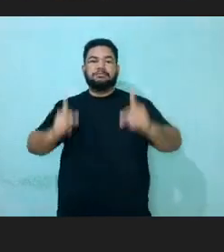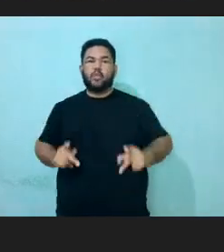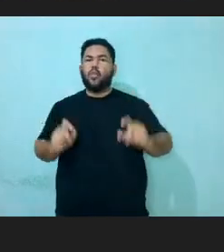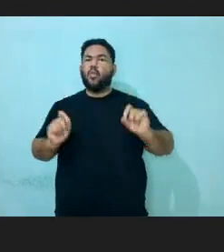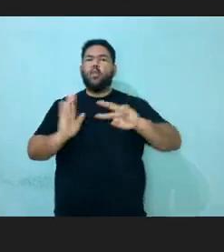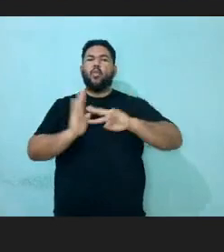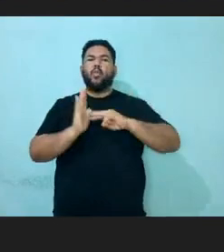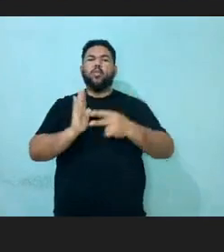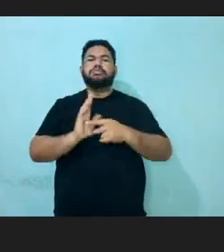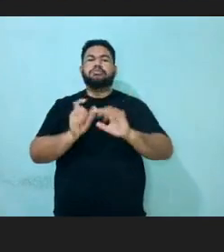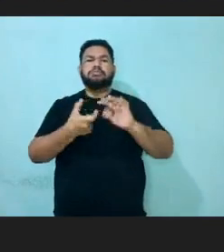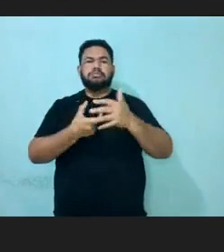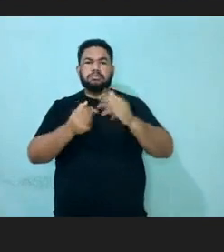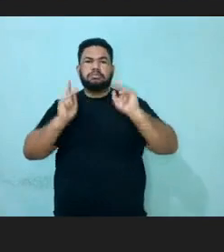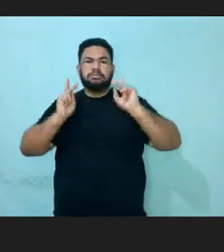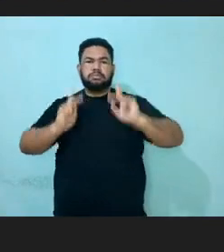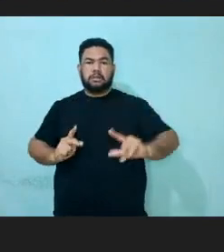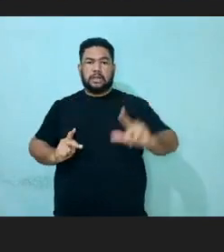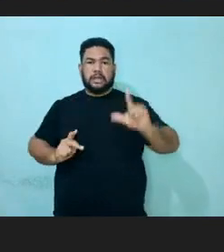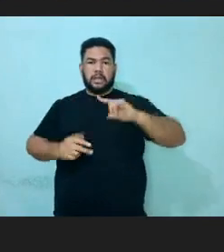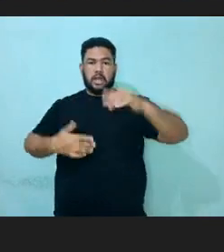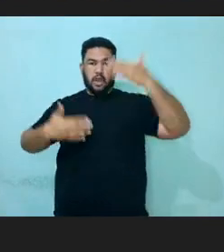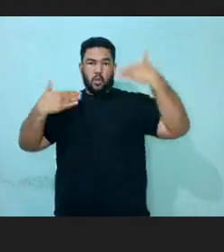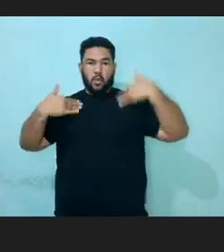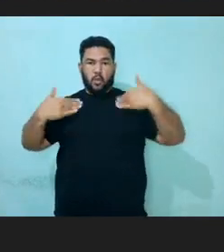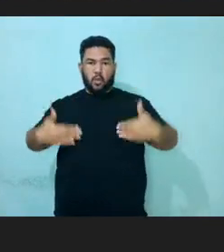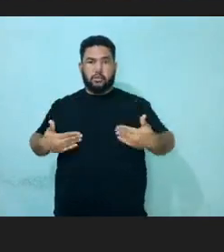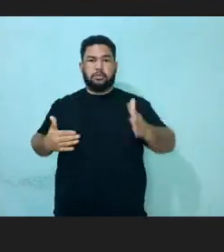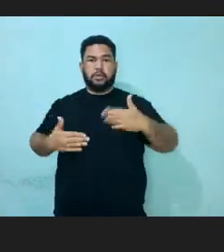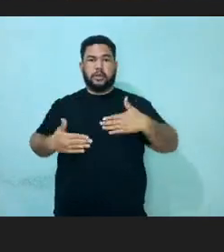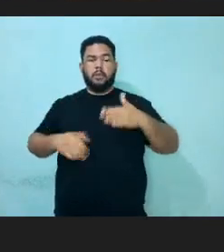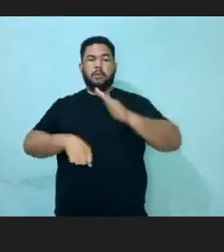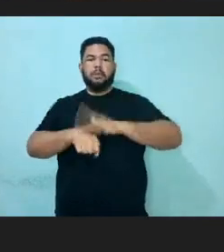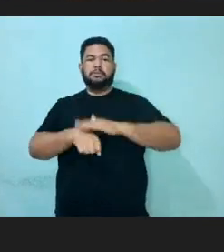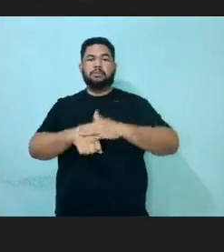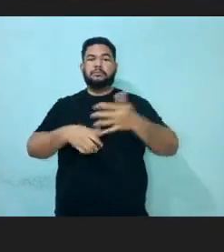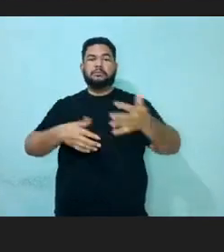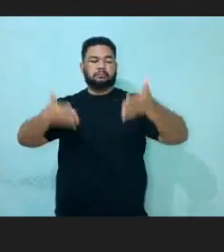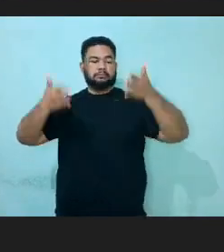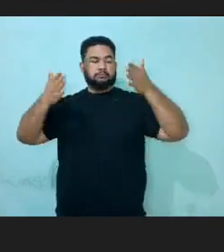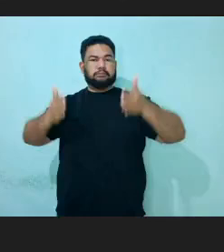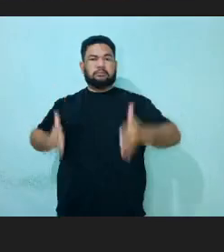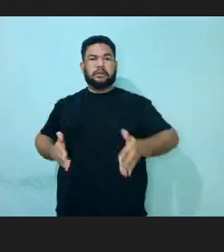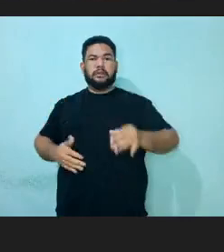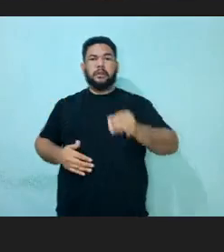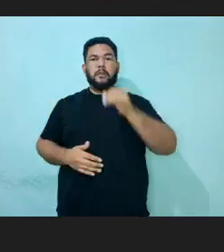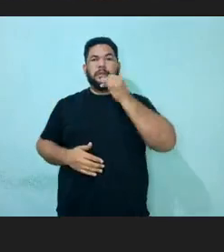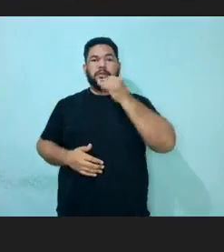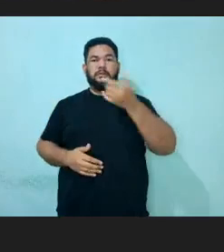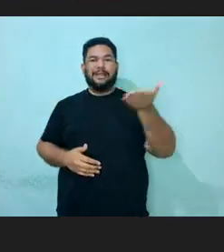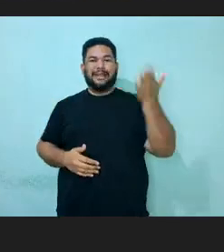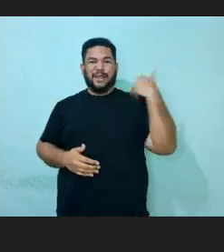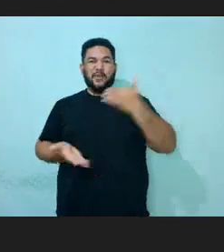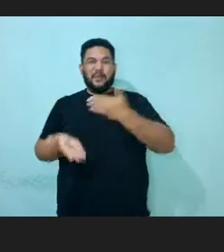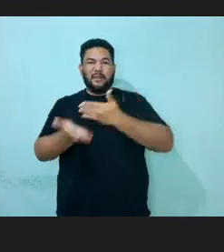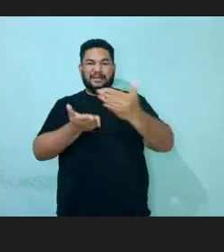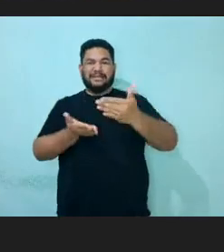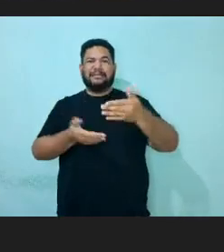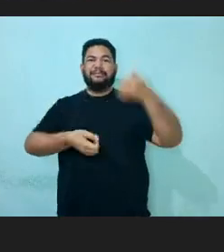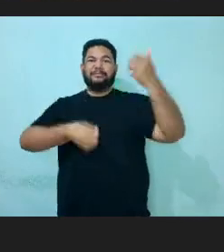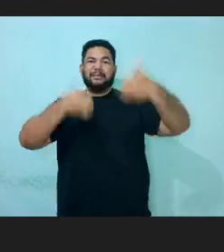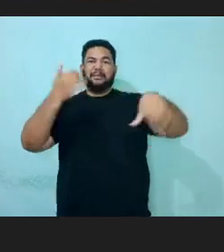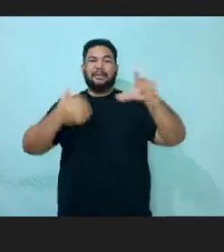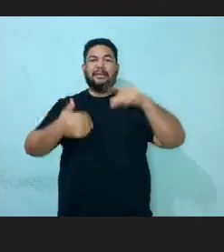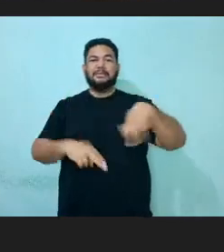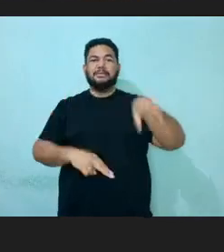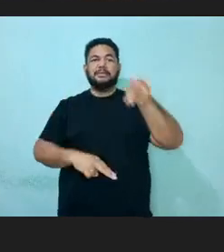posicionamento e alinhamento do corpo durante as atividades. Por exemplo, eu comecei a aula aqui, ó, plena. Pode